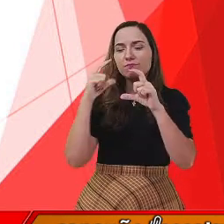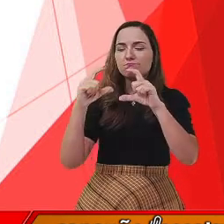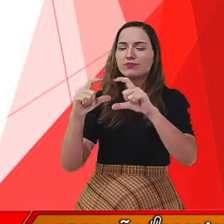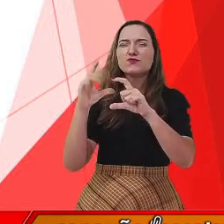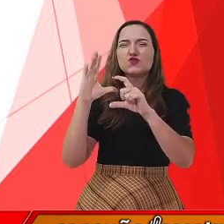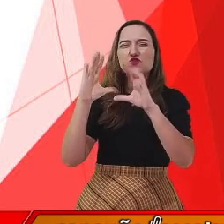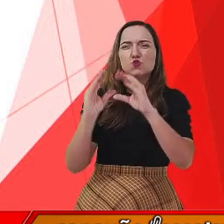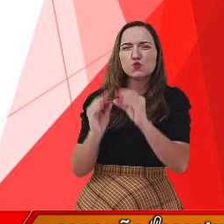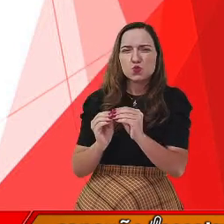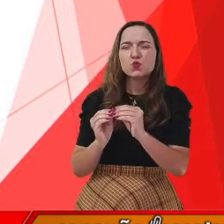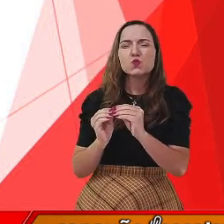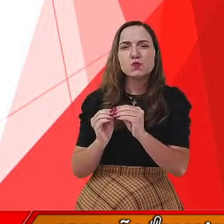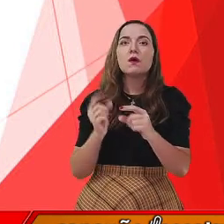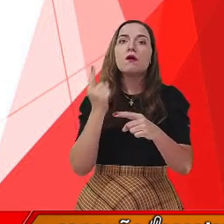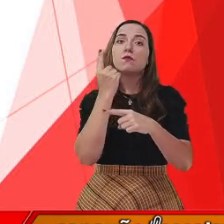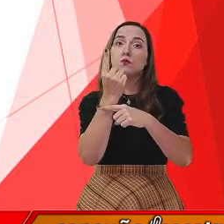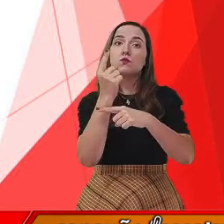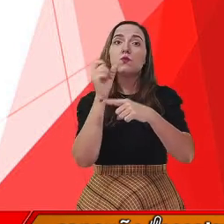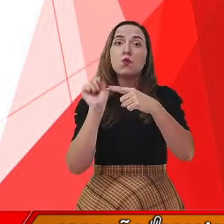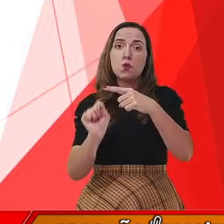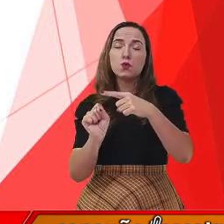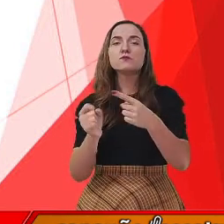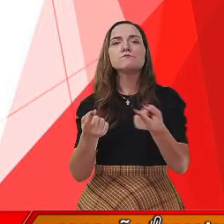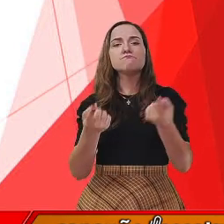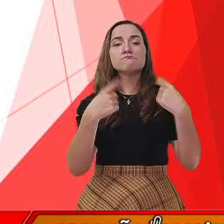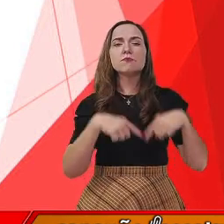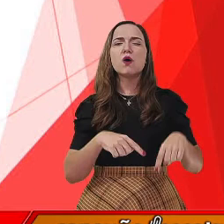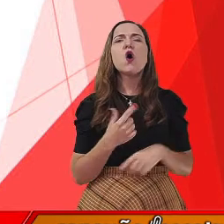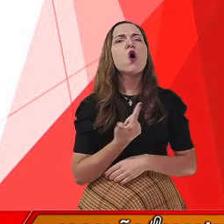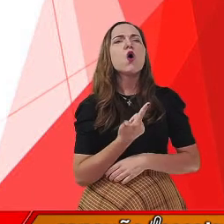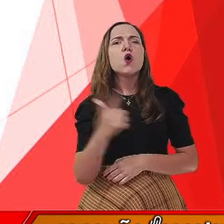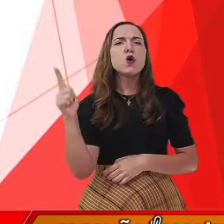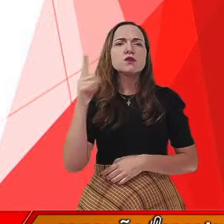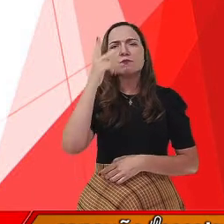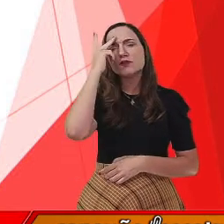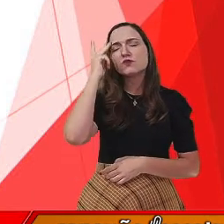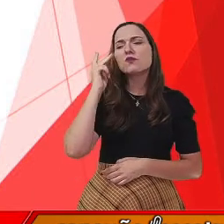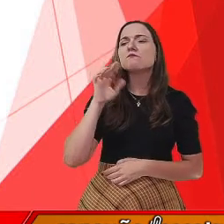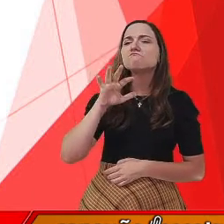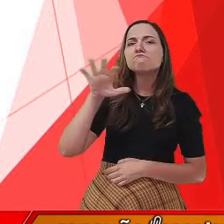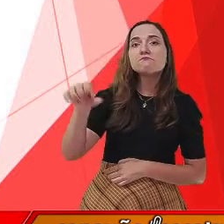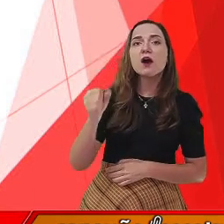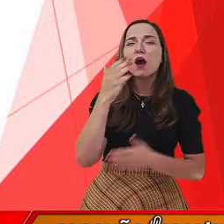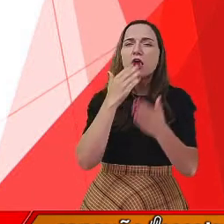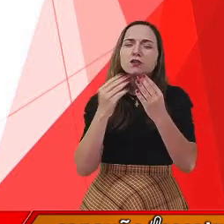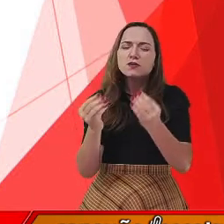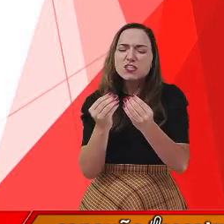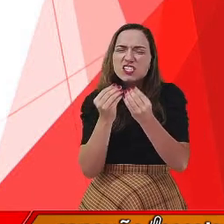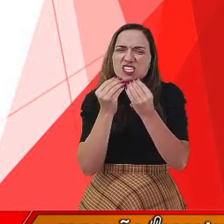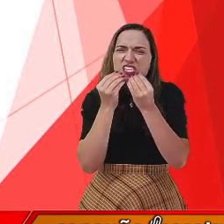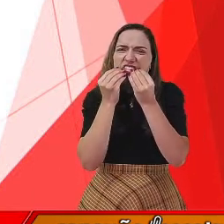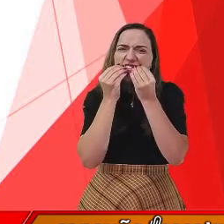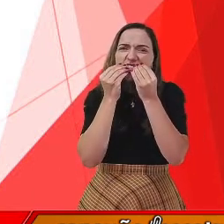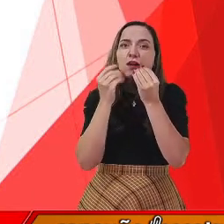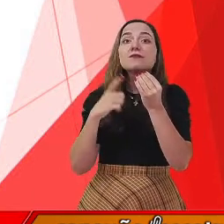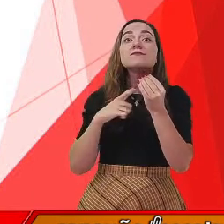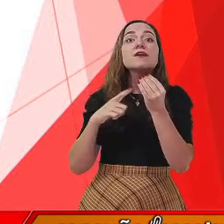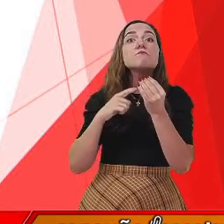8 o denominador. Outra pessoa foi lá e comeu 4 partes de